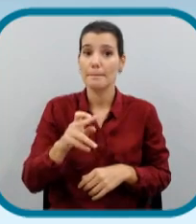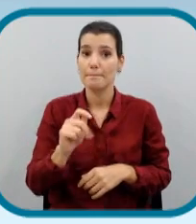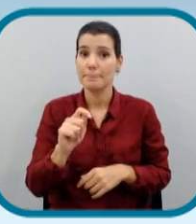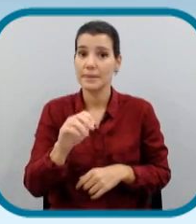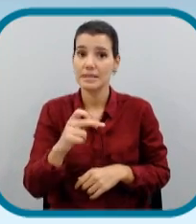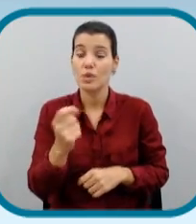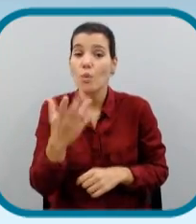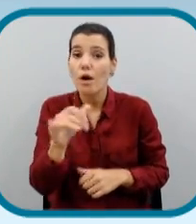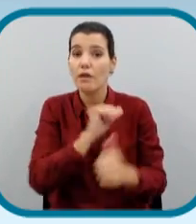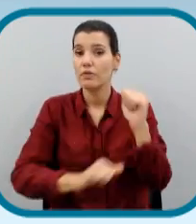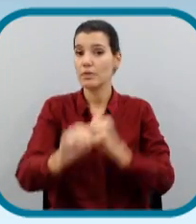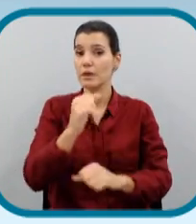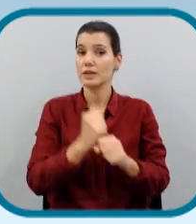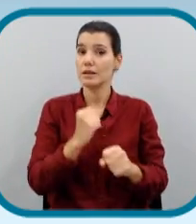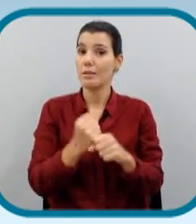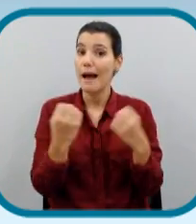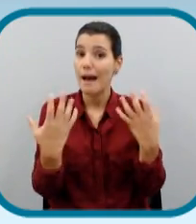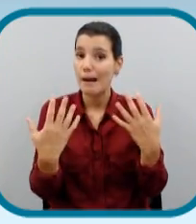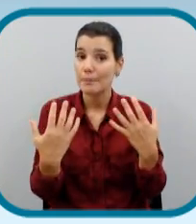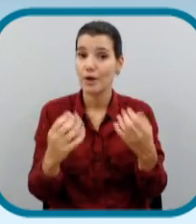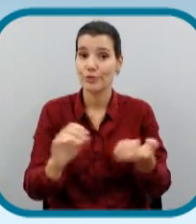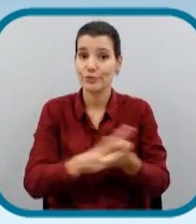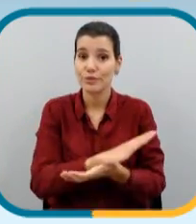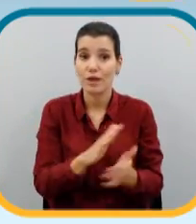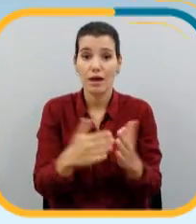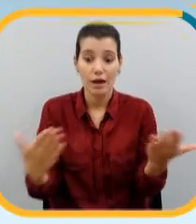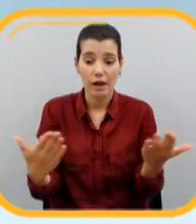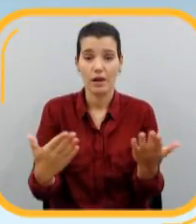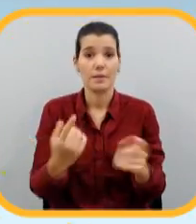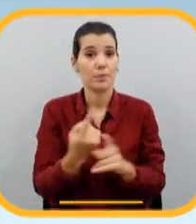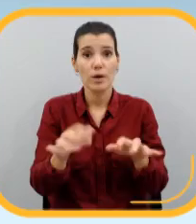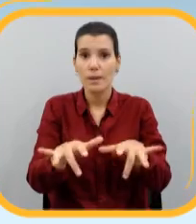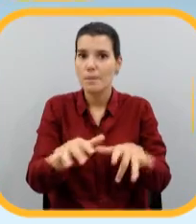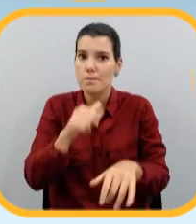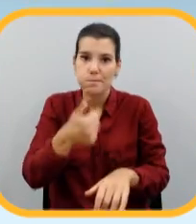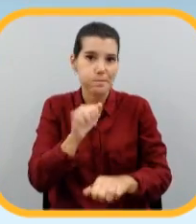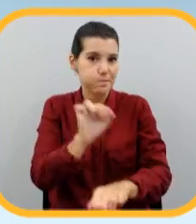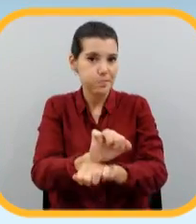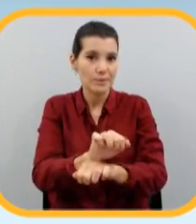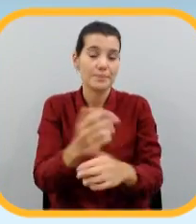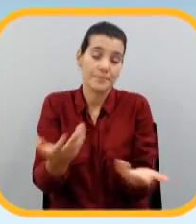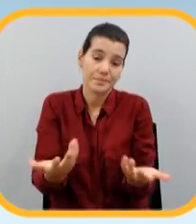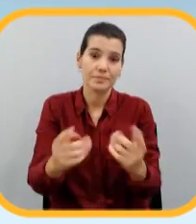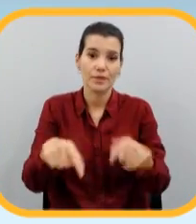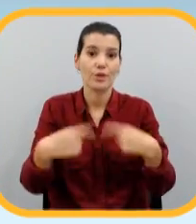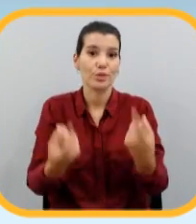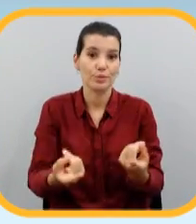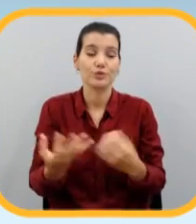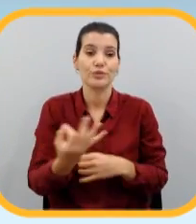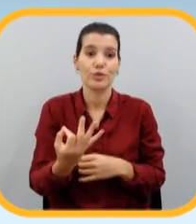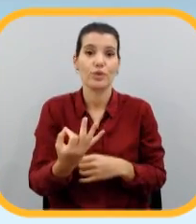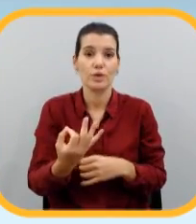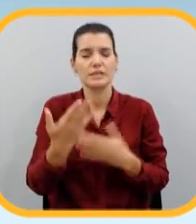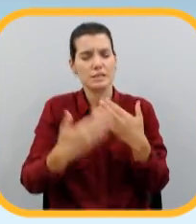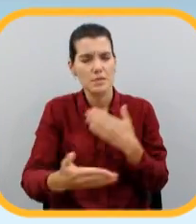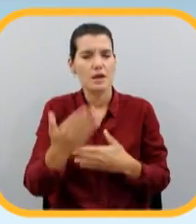Grupo Empresa quase teve de voltar a trabalhar manualmente, não é? A fazer o expresso à mão, porque perderam a capacidade de o fazer informaticamente, não é? Portanto,